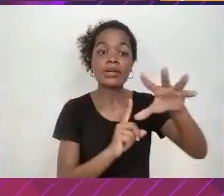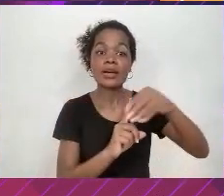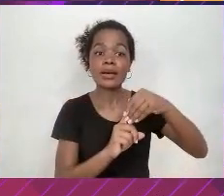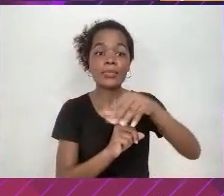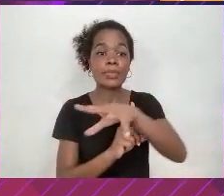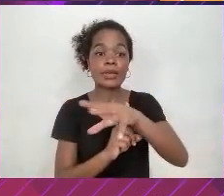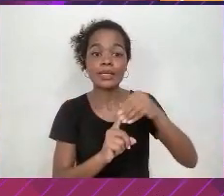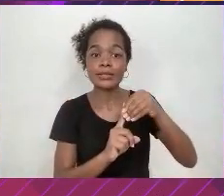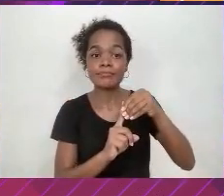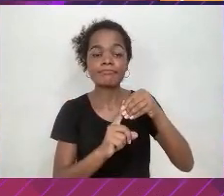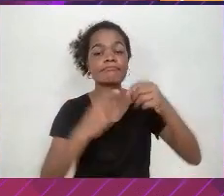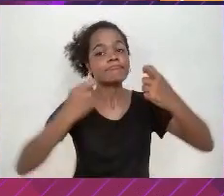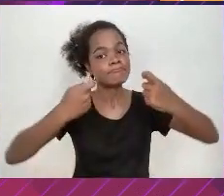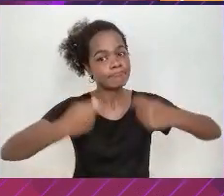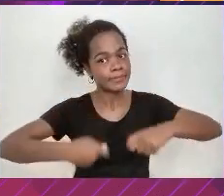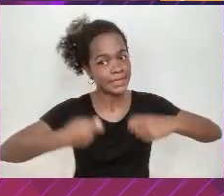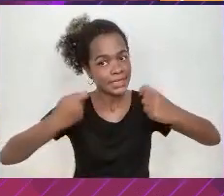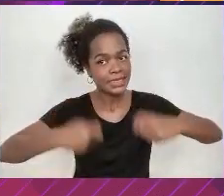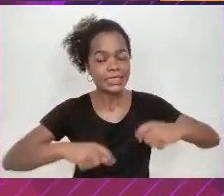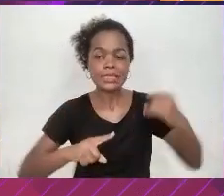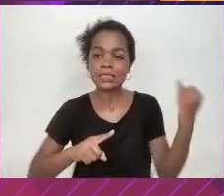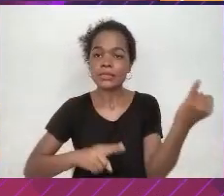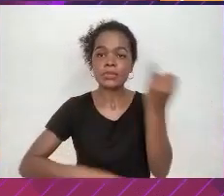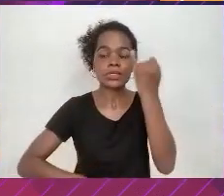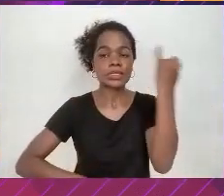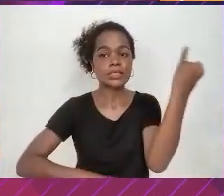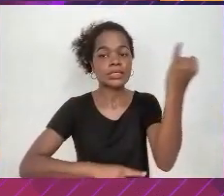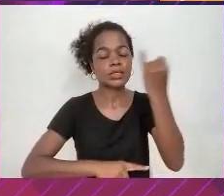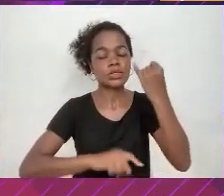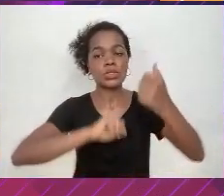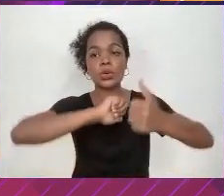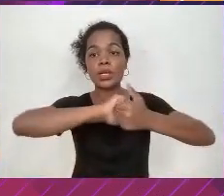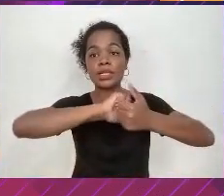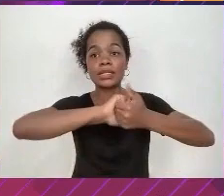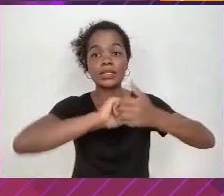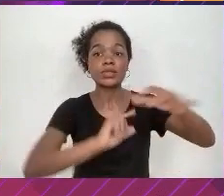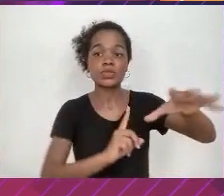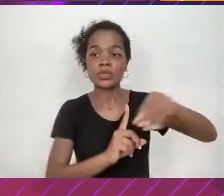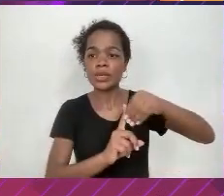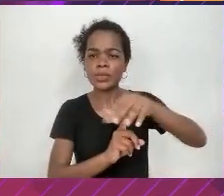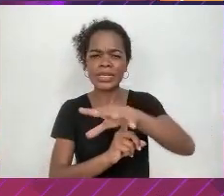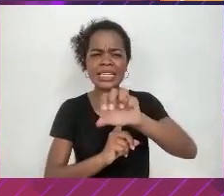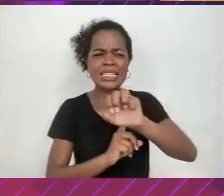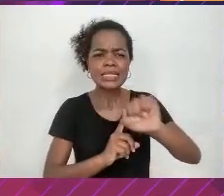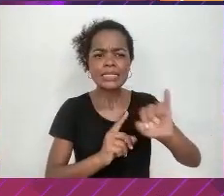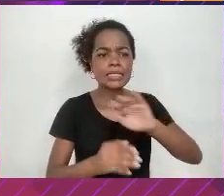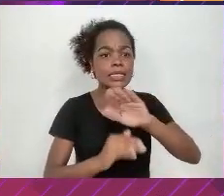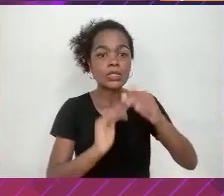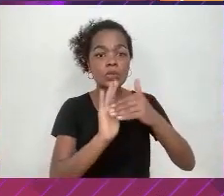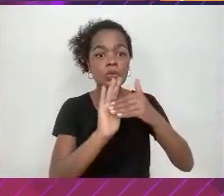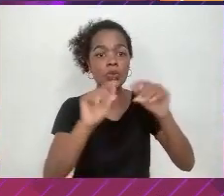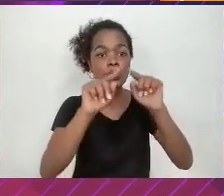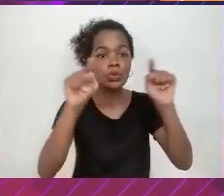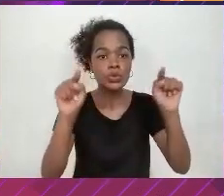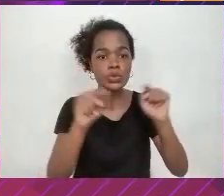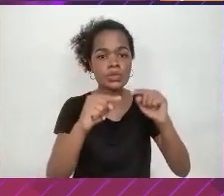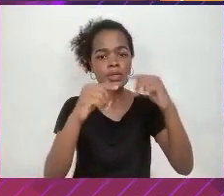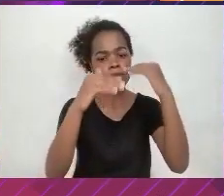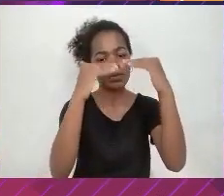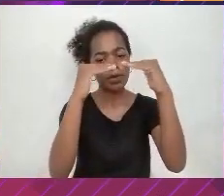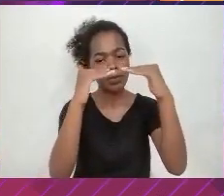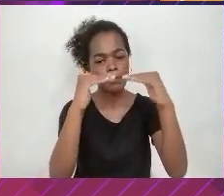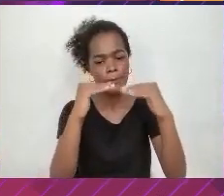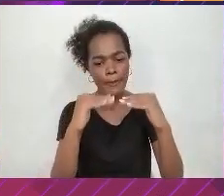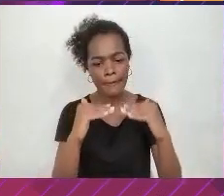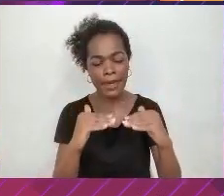ter qualidade na API. Então, se ela está com todos os tipos de campos, se ela está trazendo todos os campos, se ela